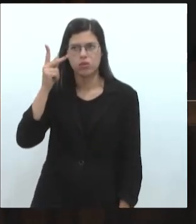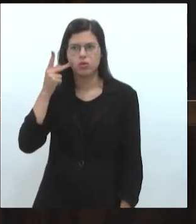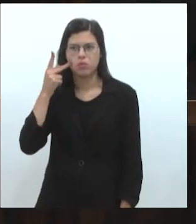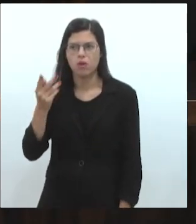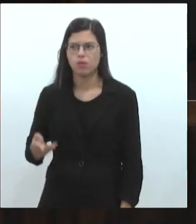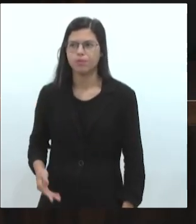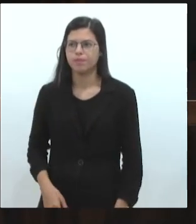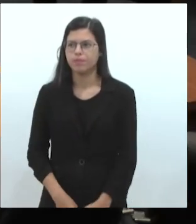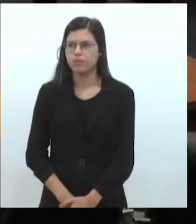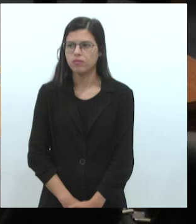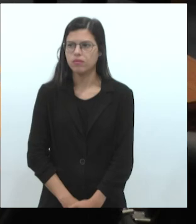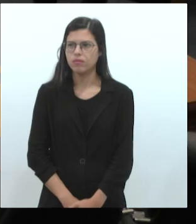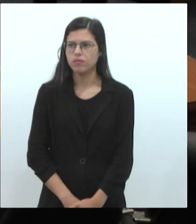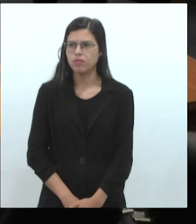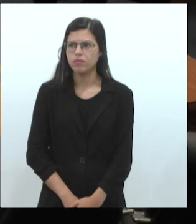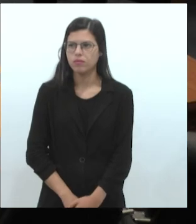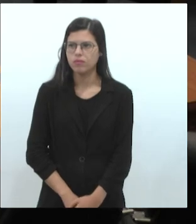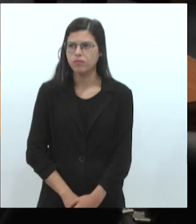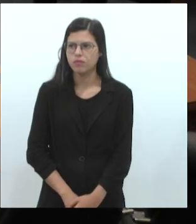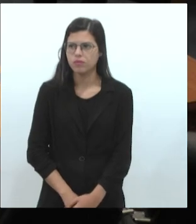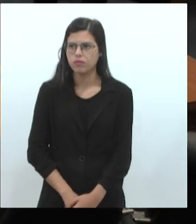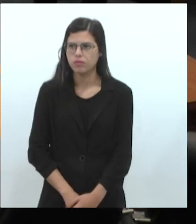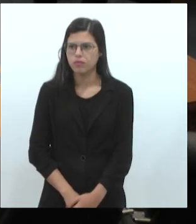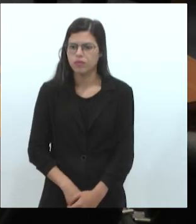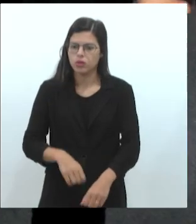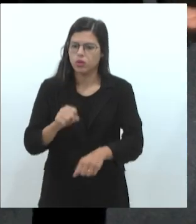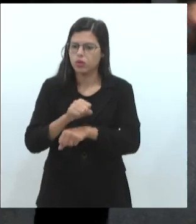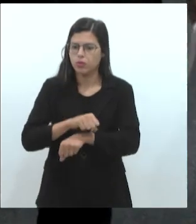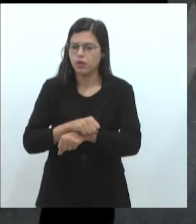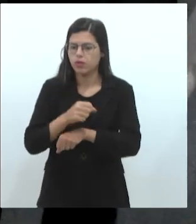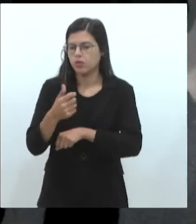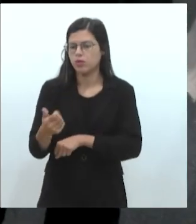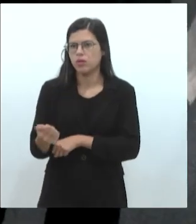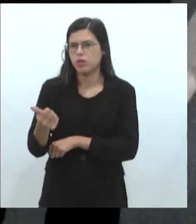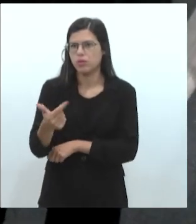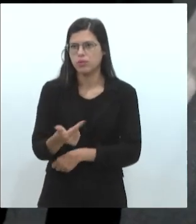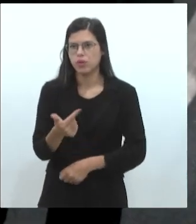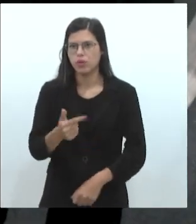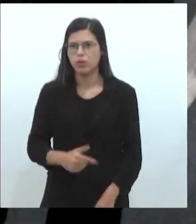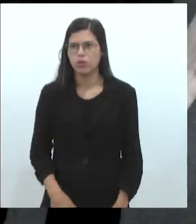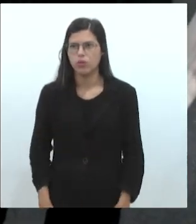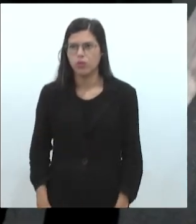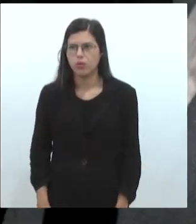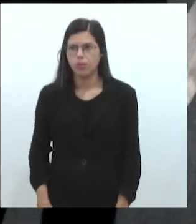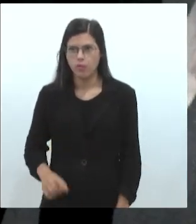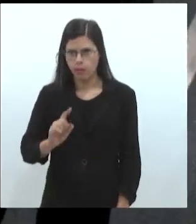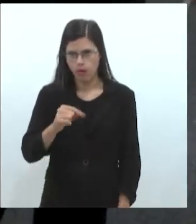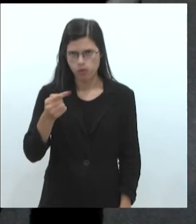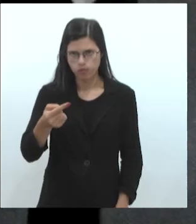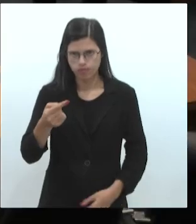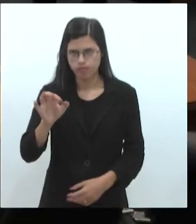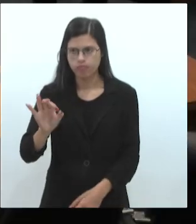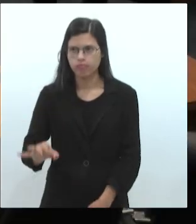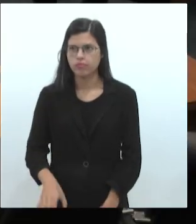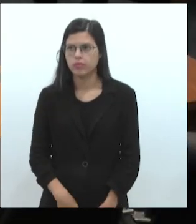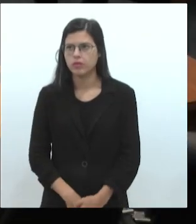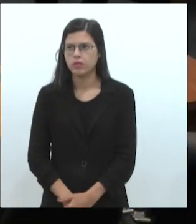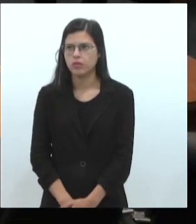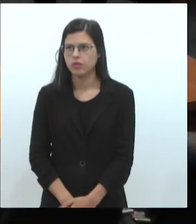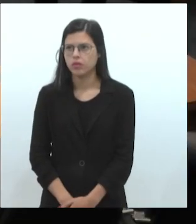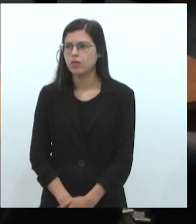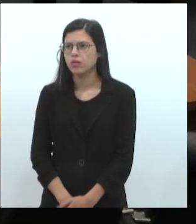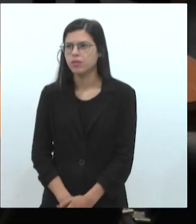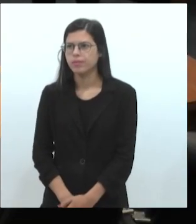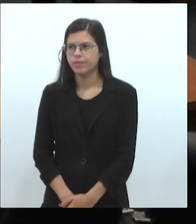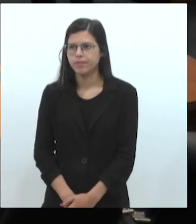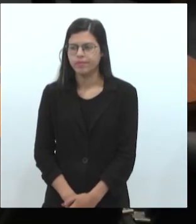eu estou aqui de plantão pelo 12º. É o próximo, né? Então, o dia do Não Perturbe já passou,